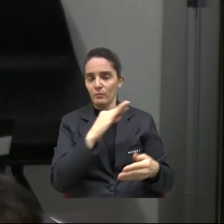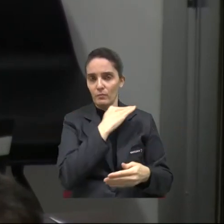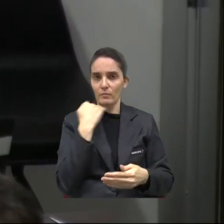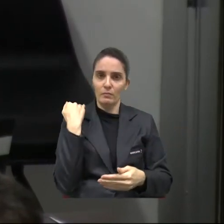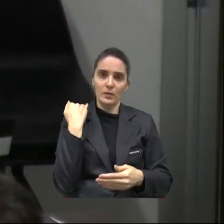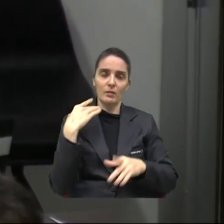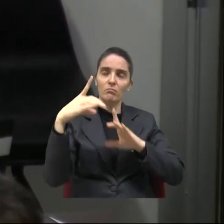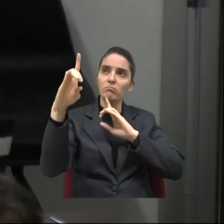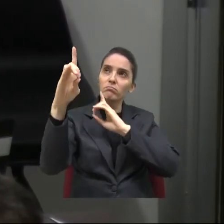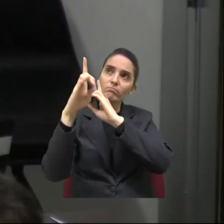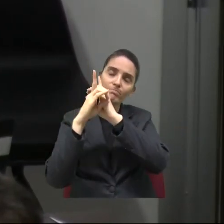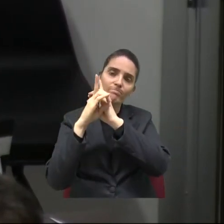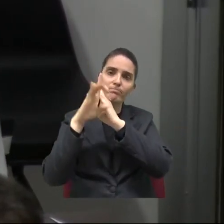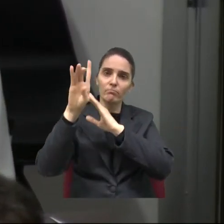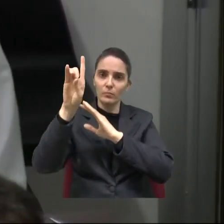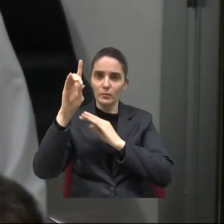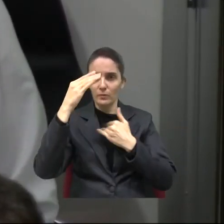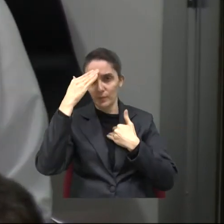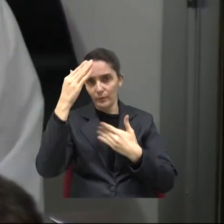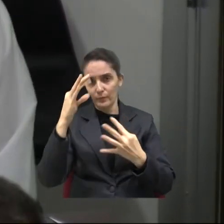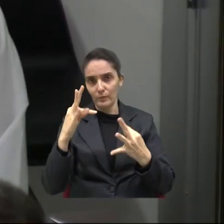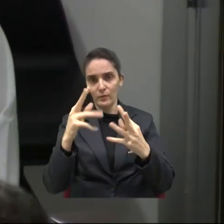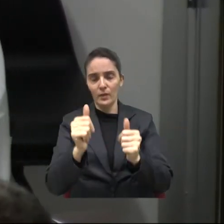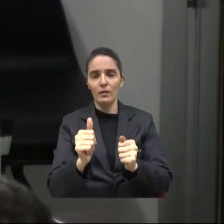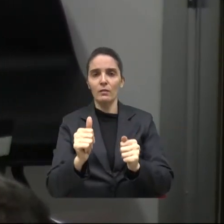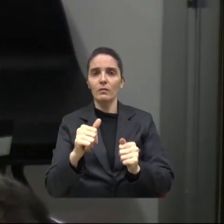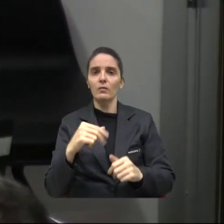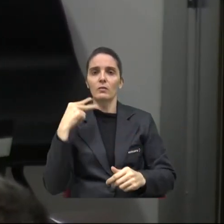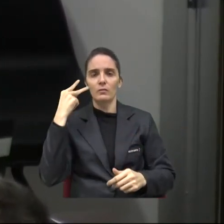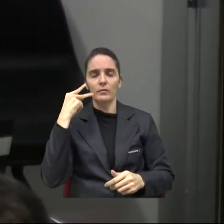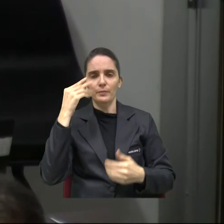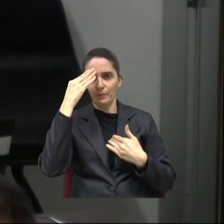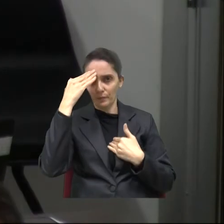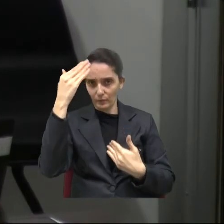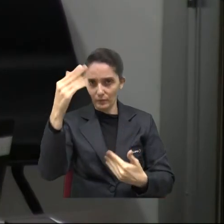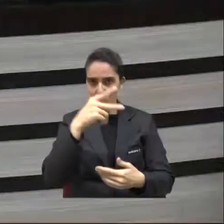Deus. Obrigado a todos os vereadores, obrigado, senhor presidente.